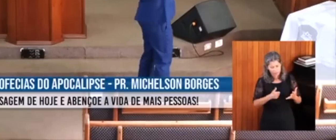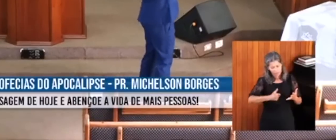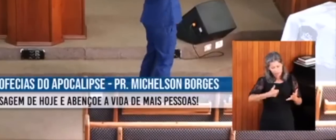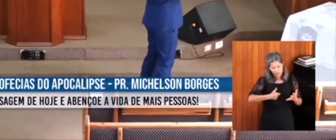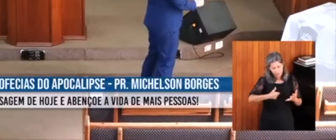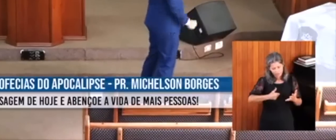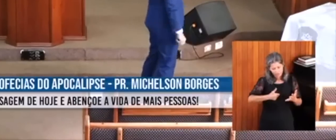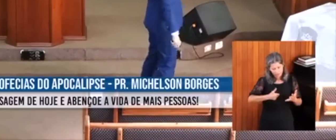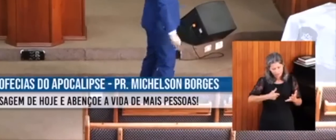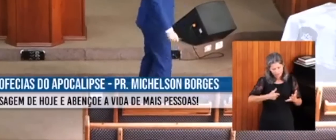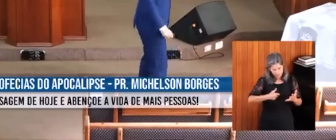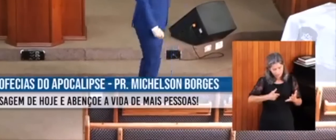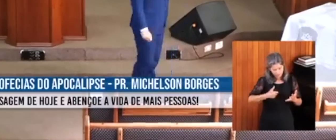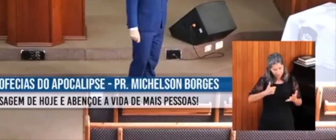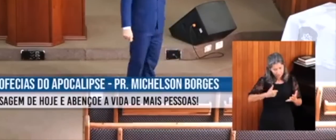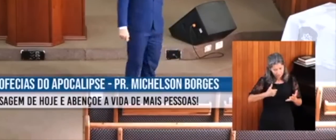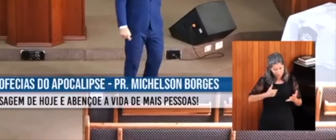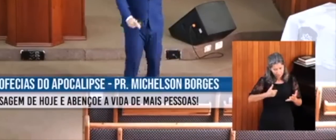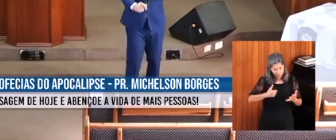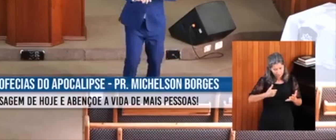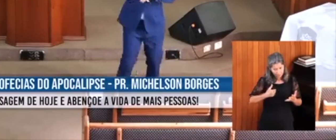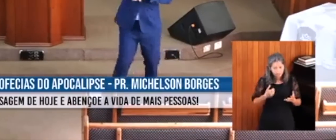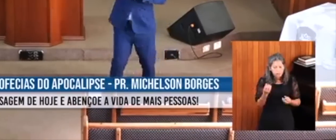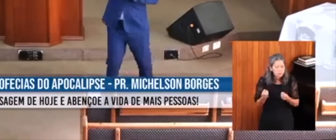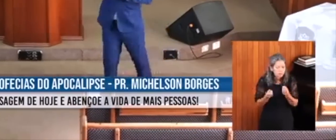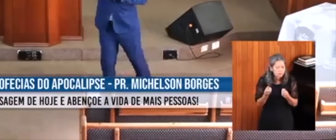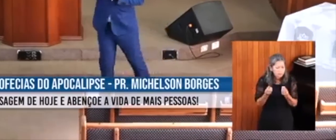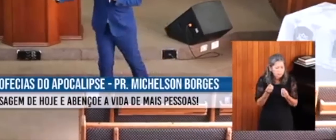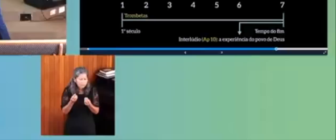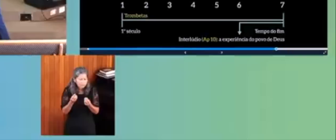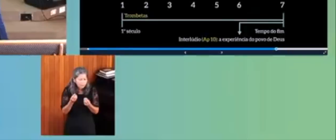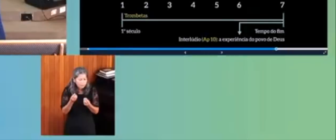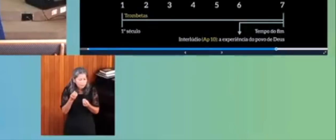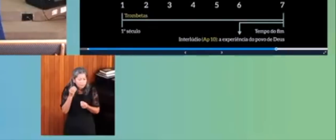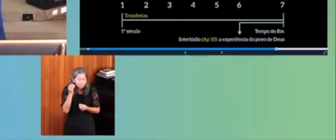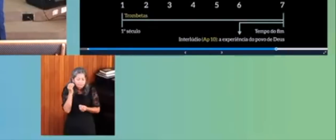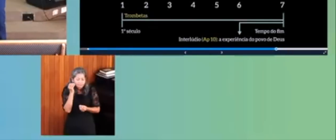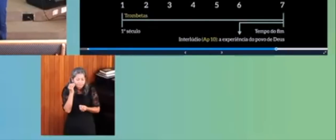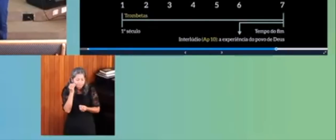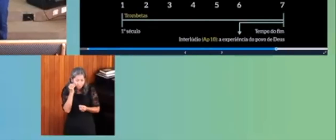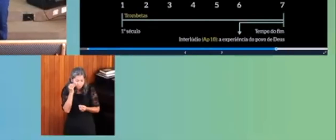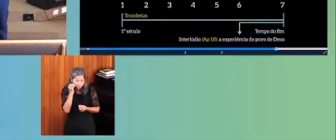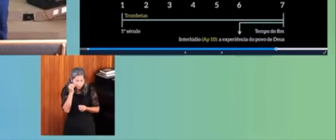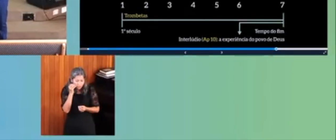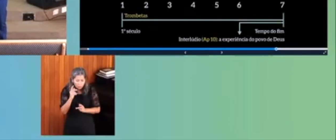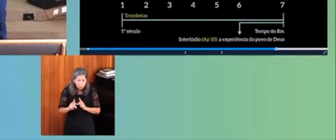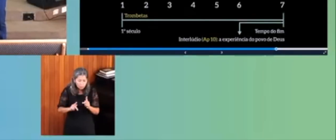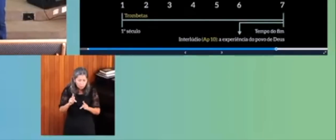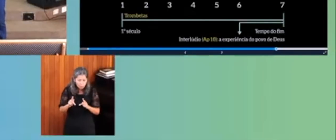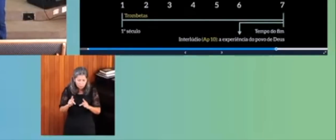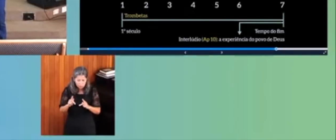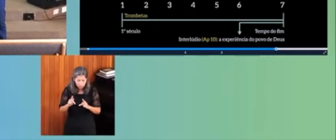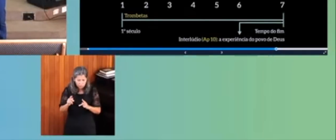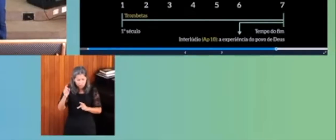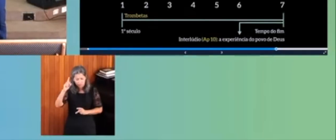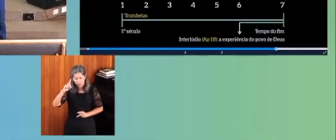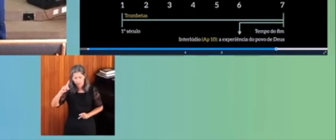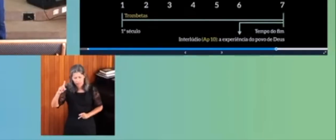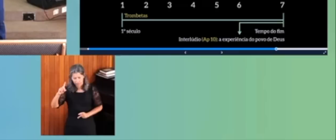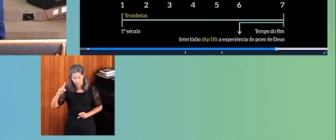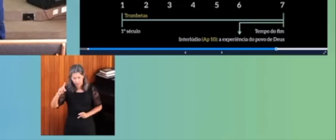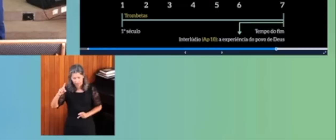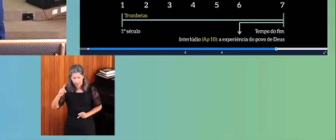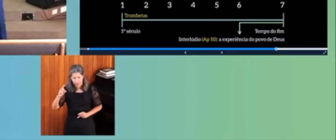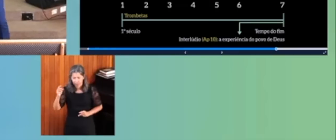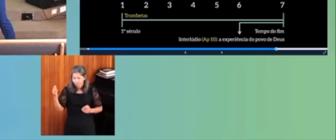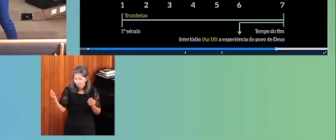do quê? Da experiência do povo de Deus. Aí depois vem a 7ª trombeta, que é a volta de Jesus. Mesma coisa. Os mesmos paralelos aí,